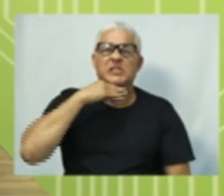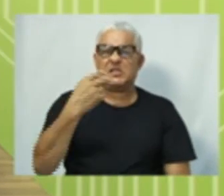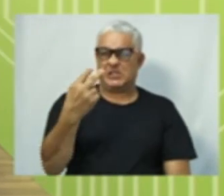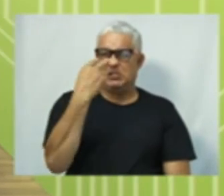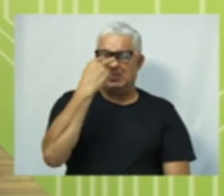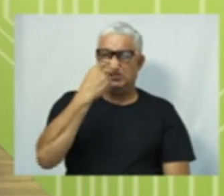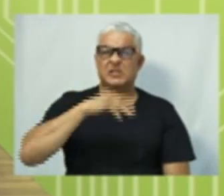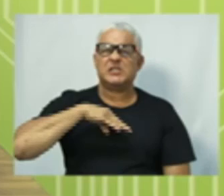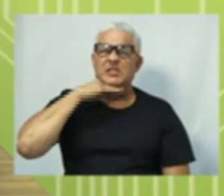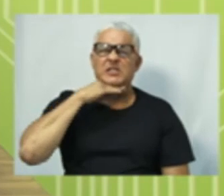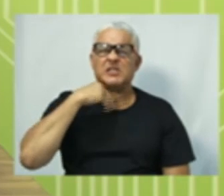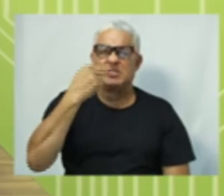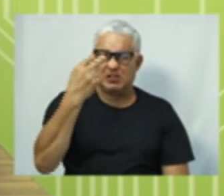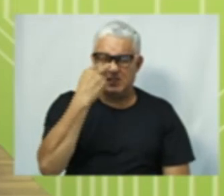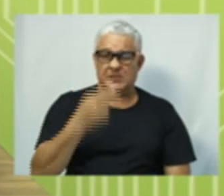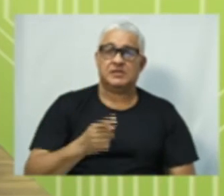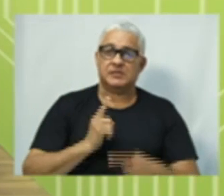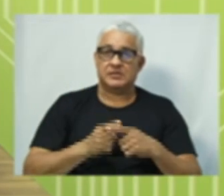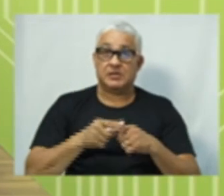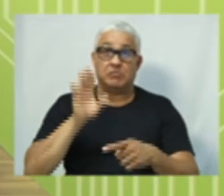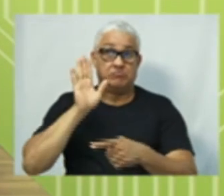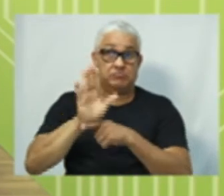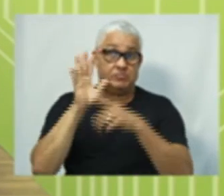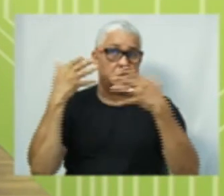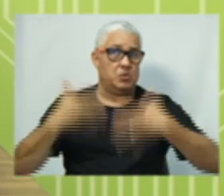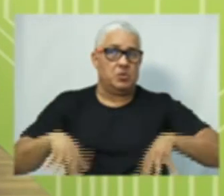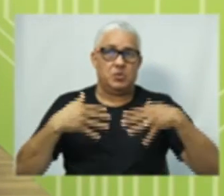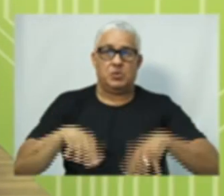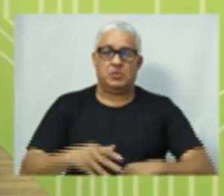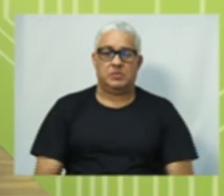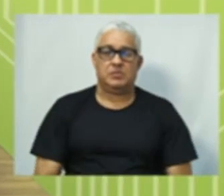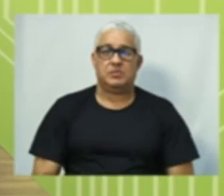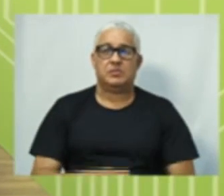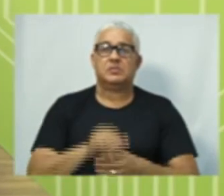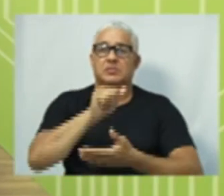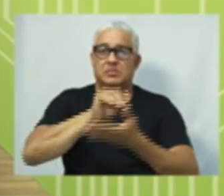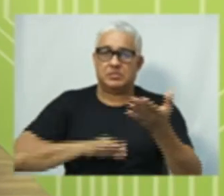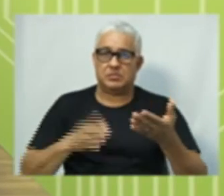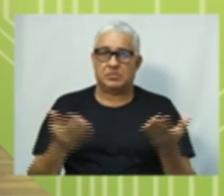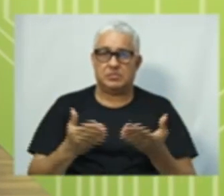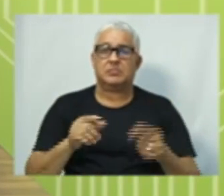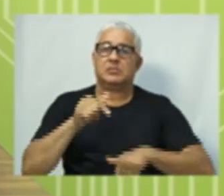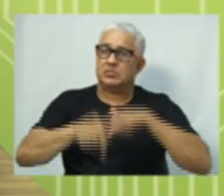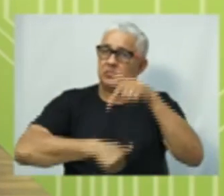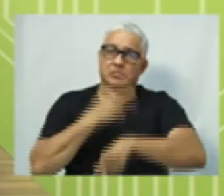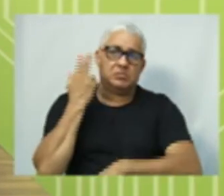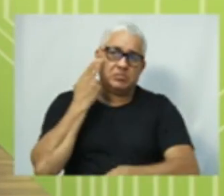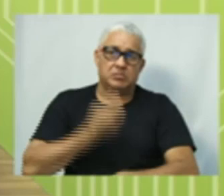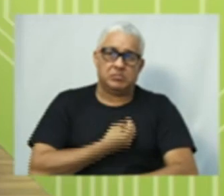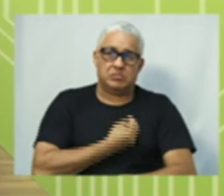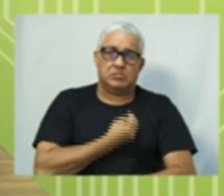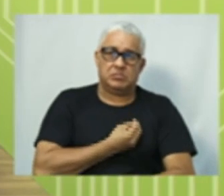aquela aula de novo, porque isso vai te ajudar muito, não só nessa tarefa, mas no seu trabalho e na